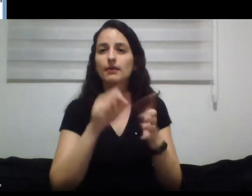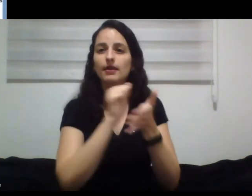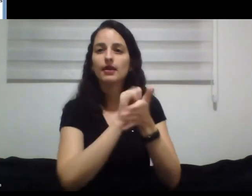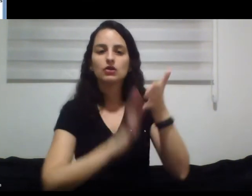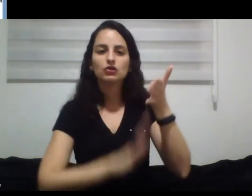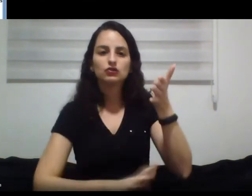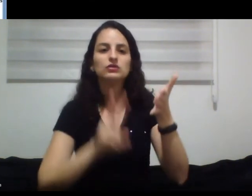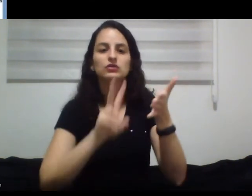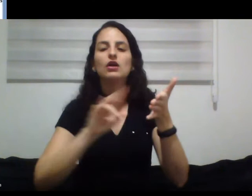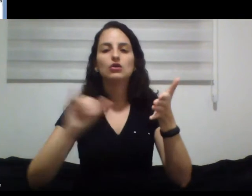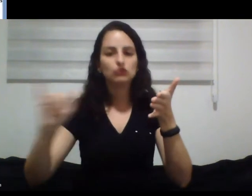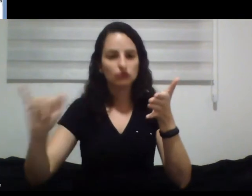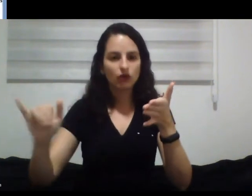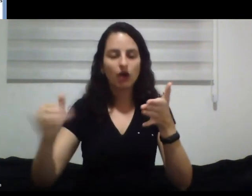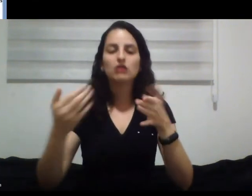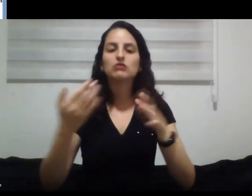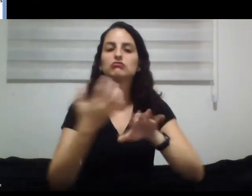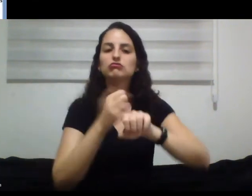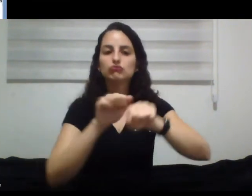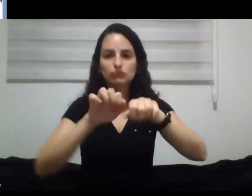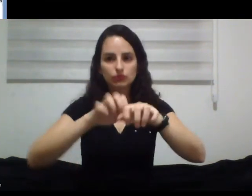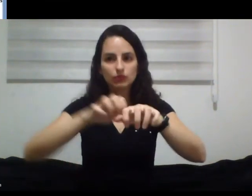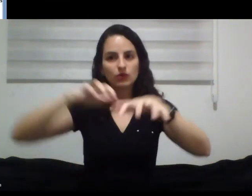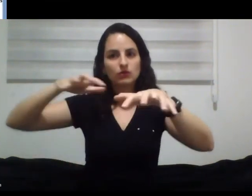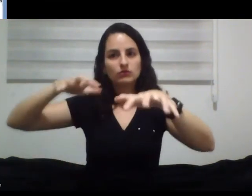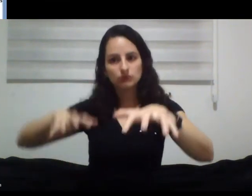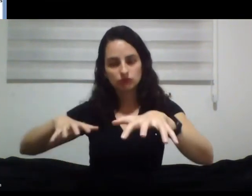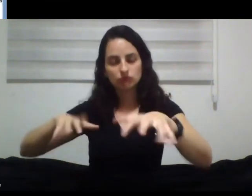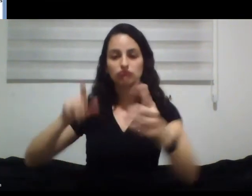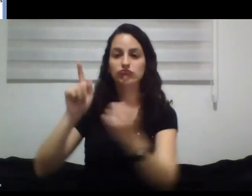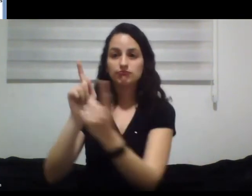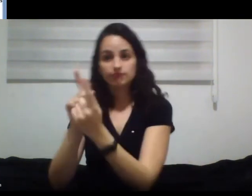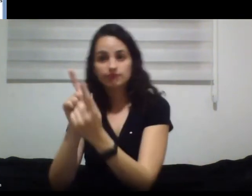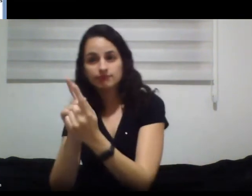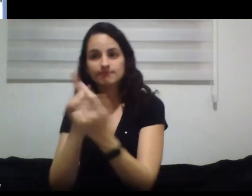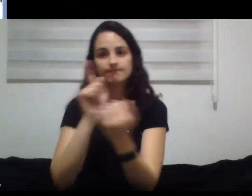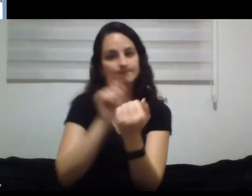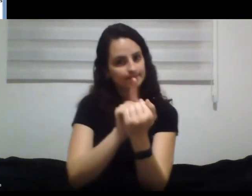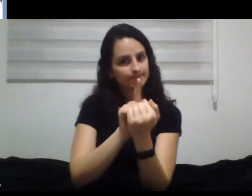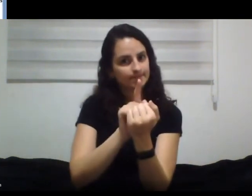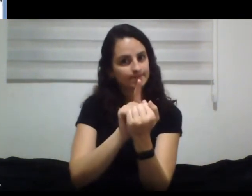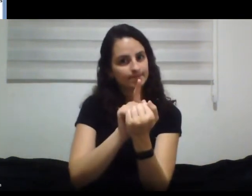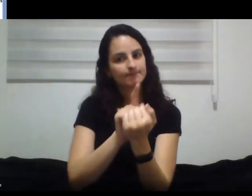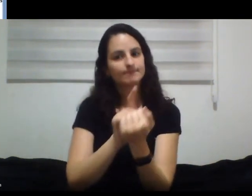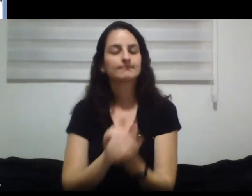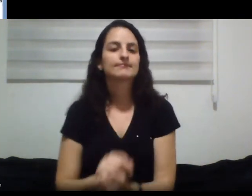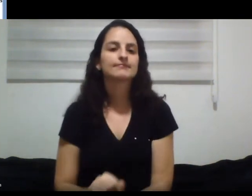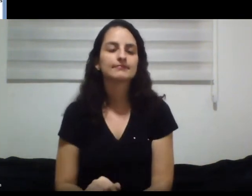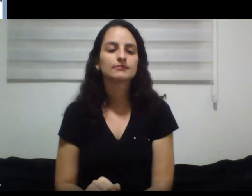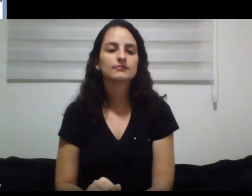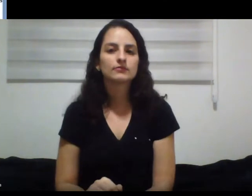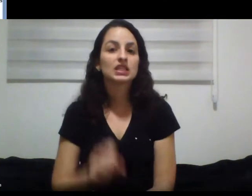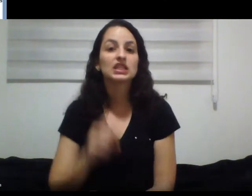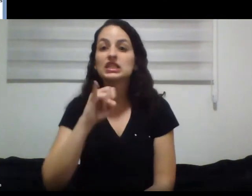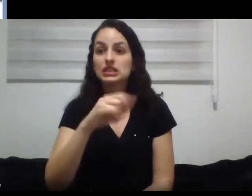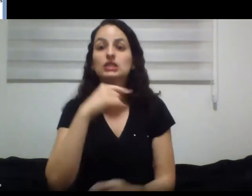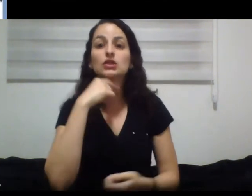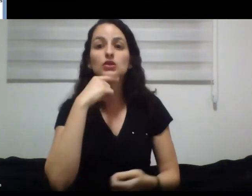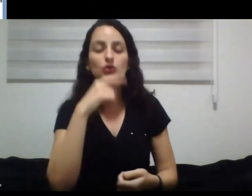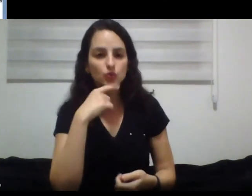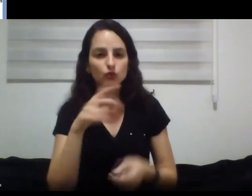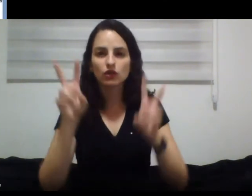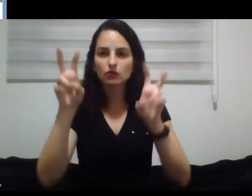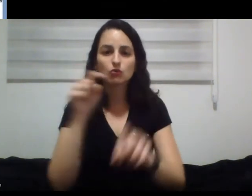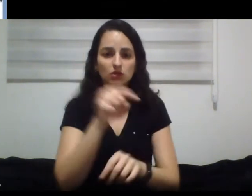era se... É, na hora do planejamento, que na verdade não é minha não, foi a dúvida que saiu lá das reuniões